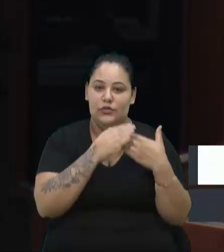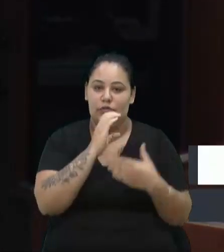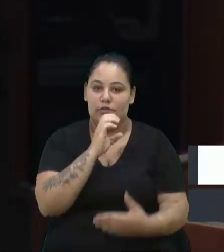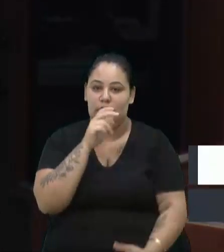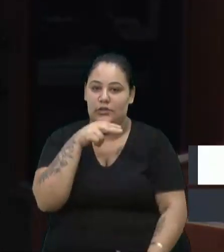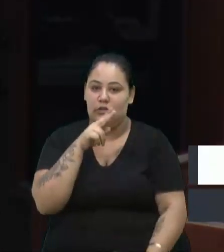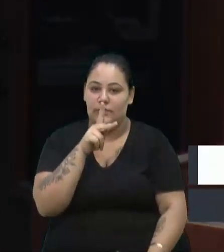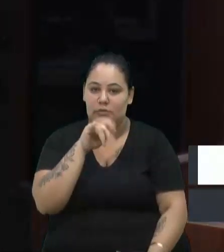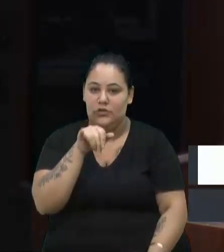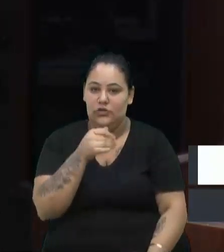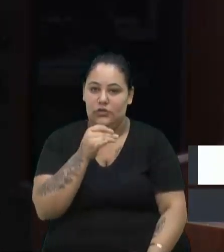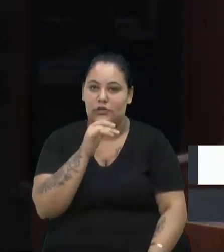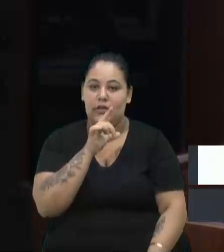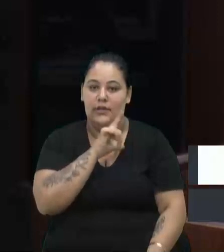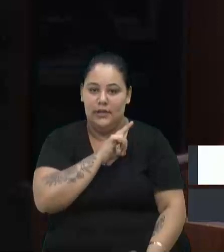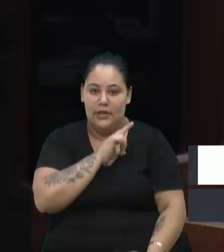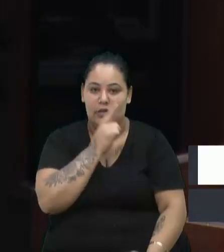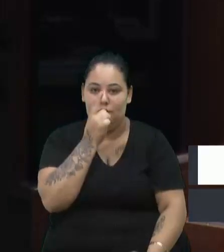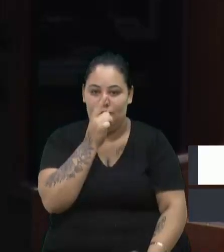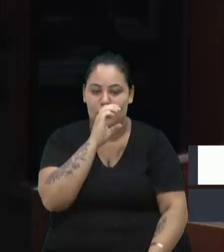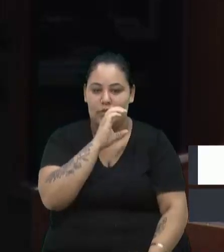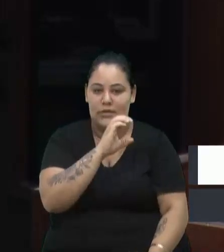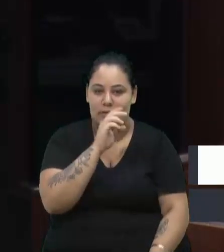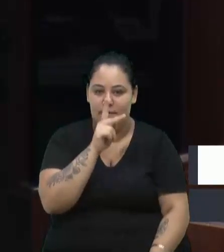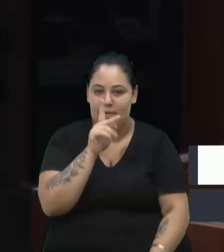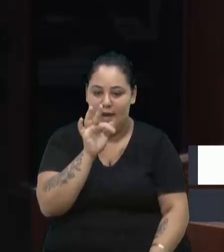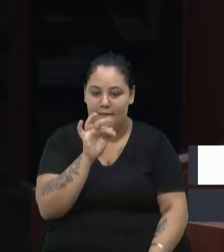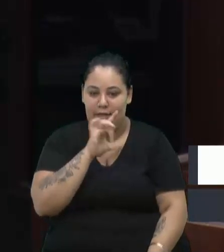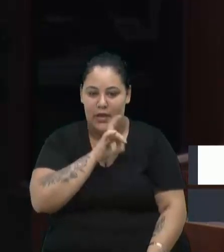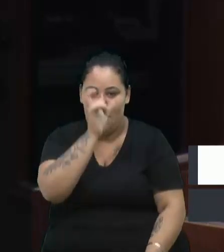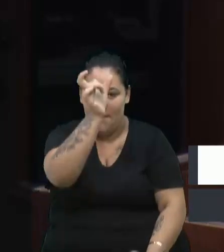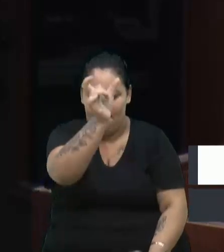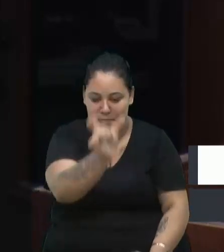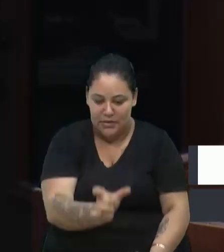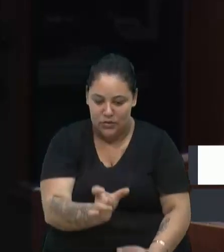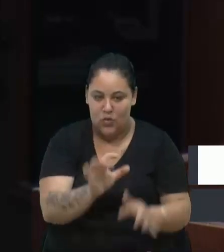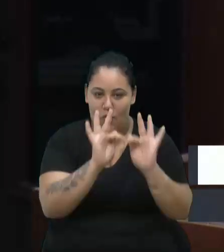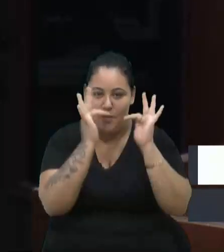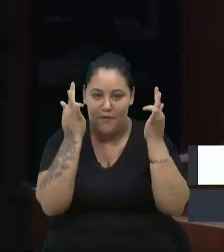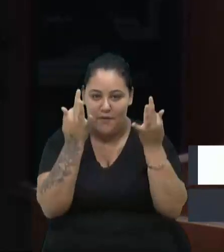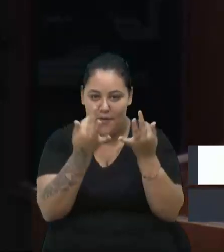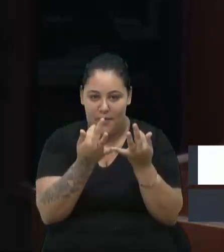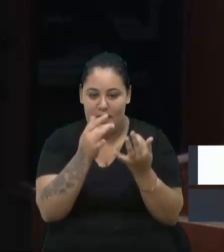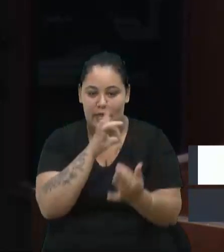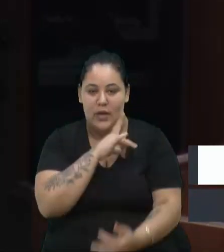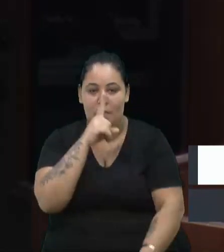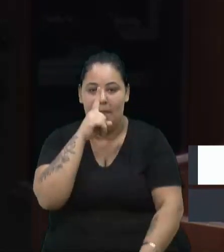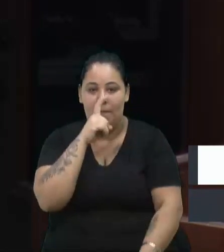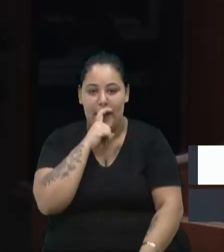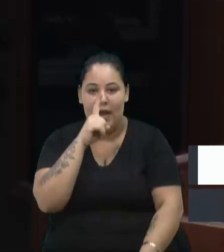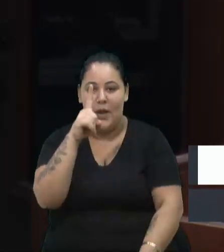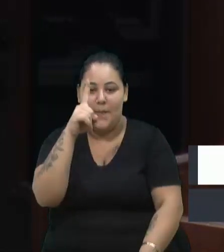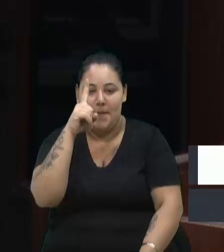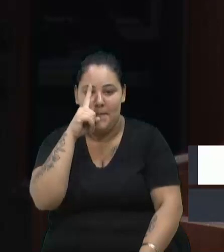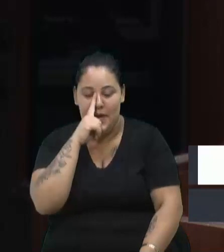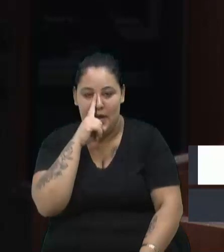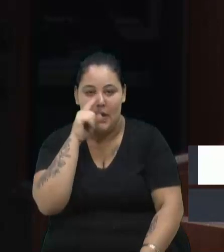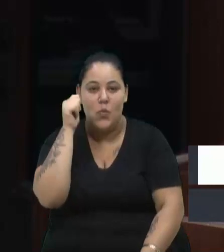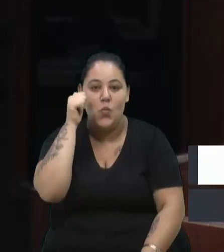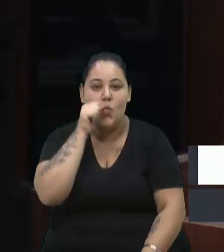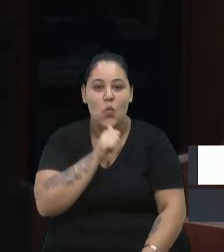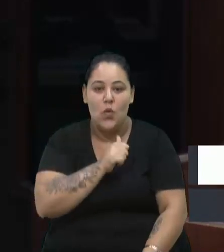CNPJ existe um CPF, existe uma pessoa, existe uma família, existe um pai, uma mãe, uma